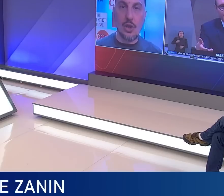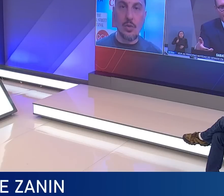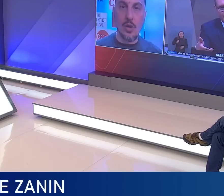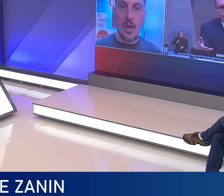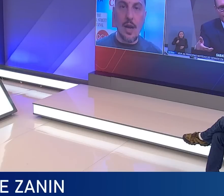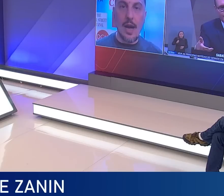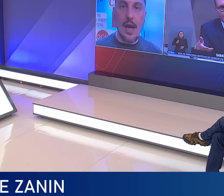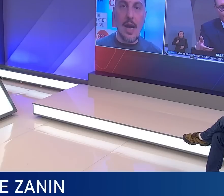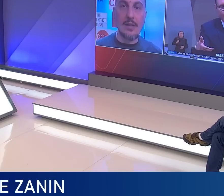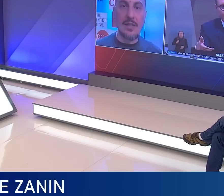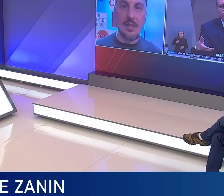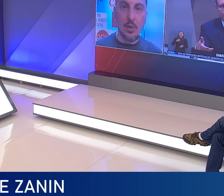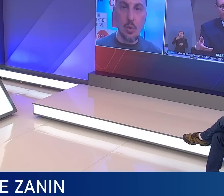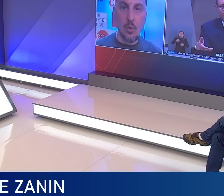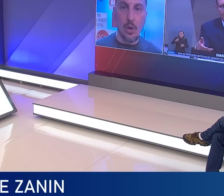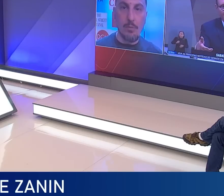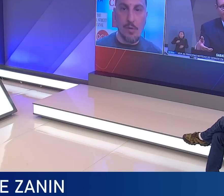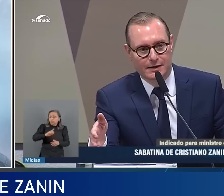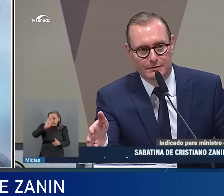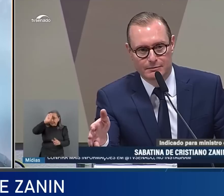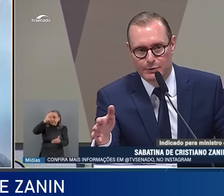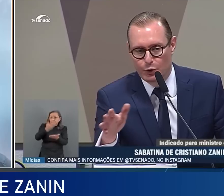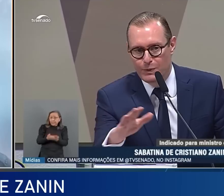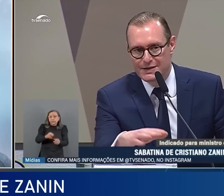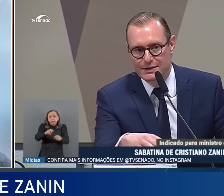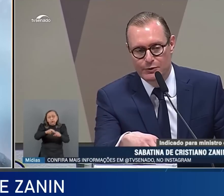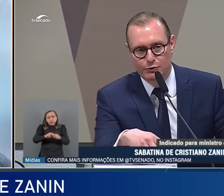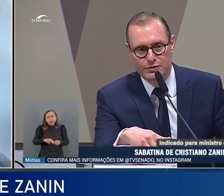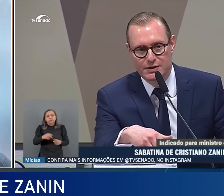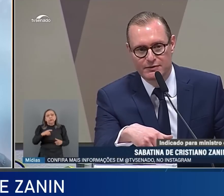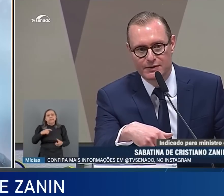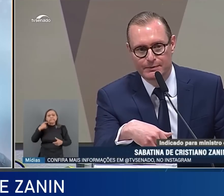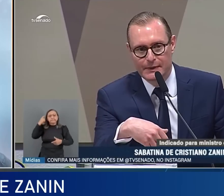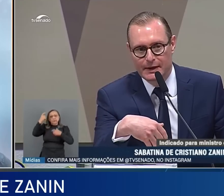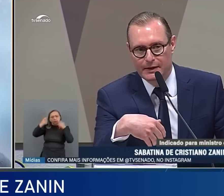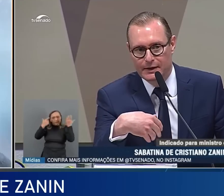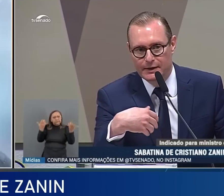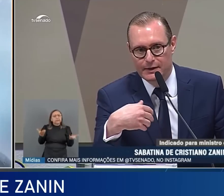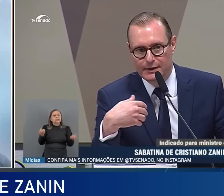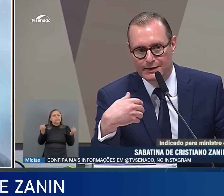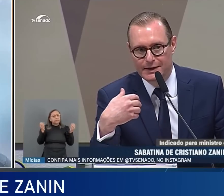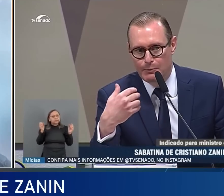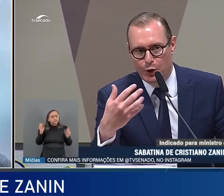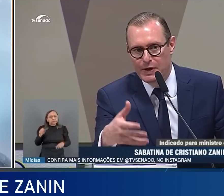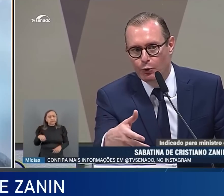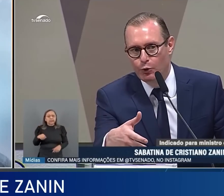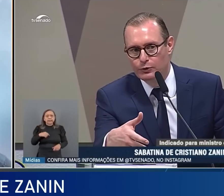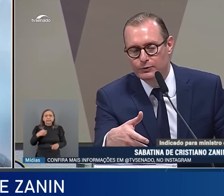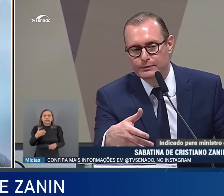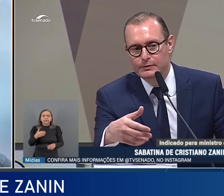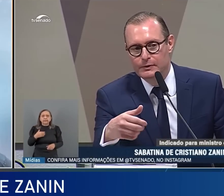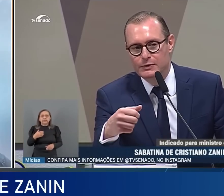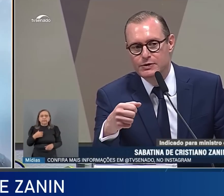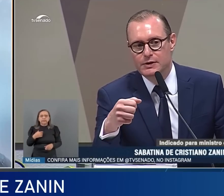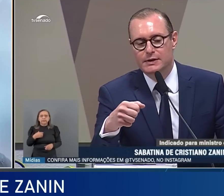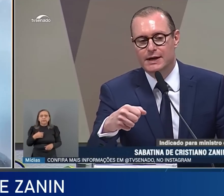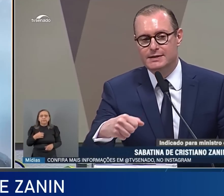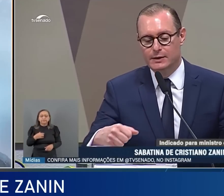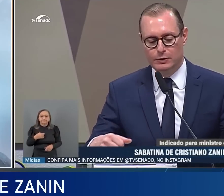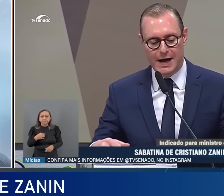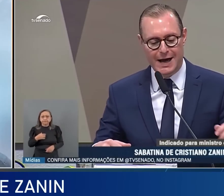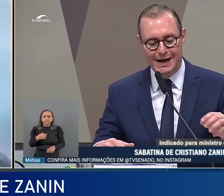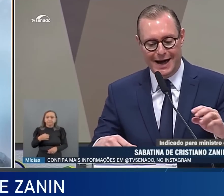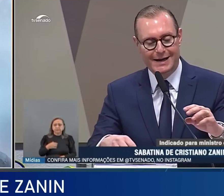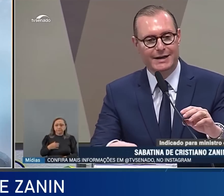discutido, a decisão é do Lula. Bom, falar que a decisão do Lula é uma coisa meio teutológico, né? É óbvio que a decisão do Lula, de quem seria?